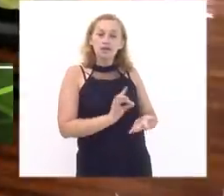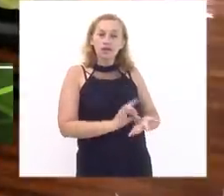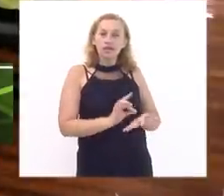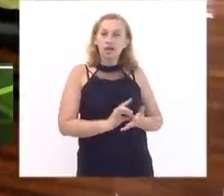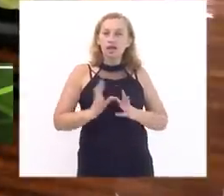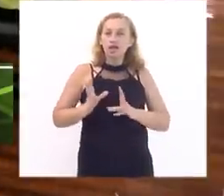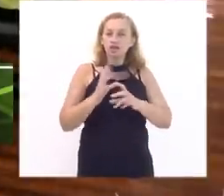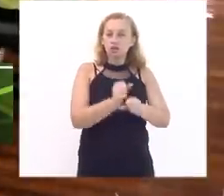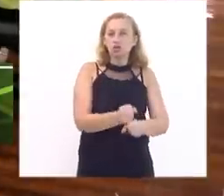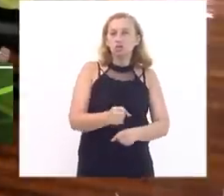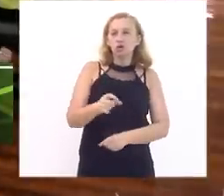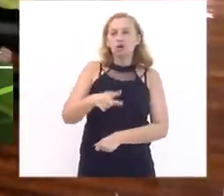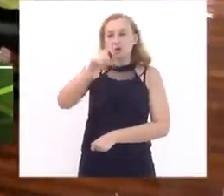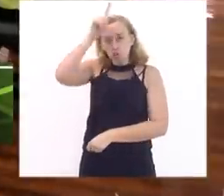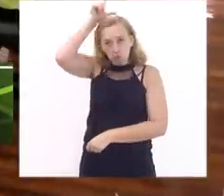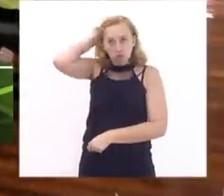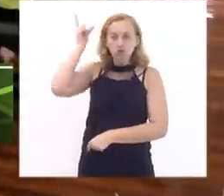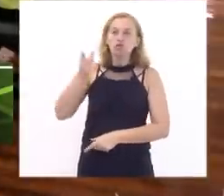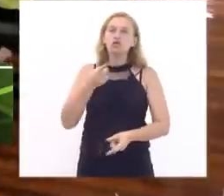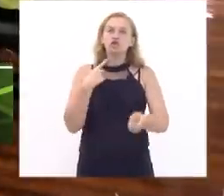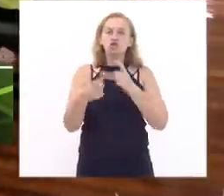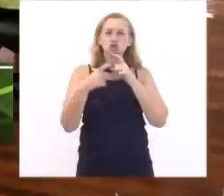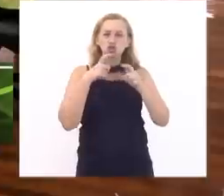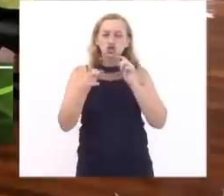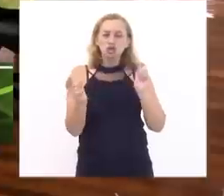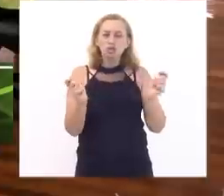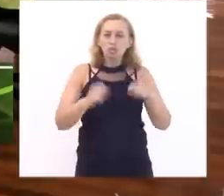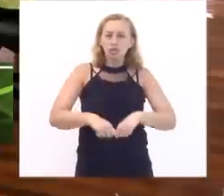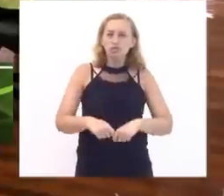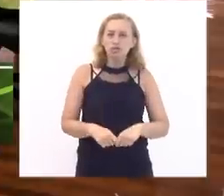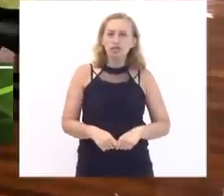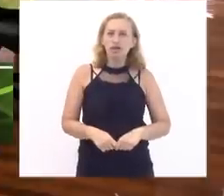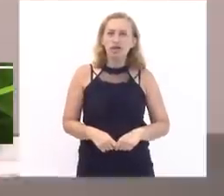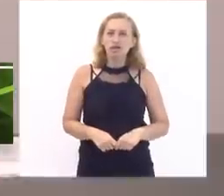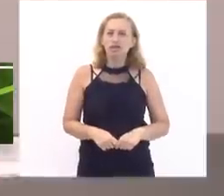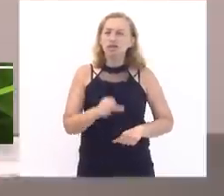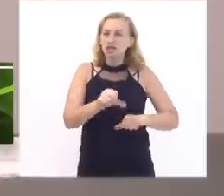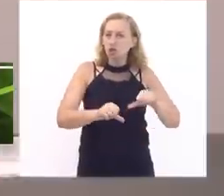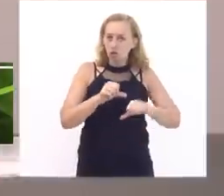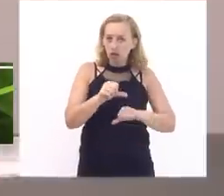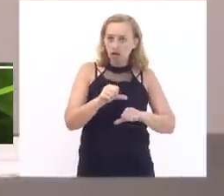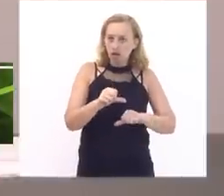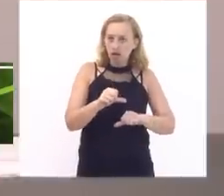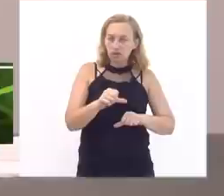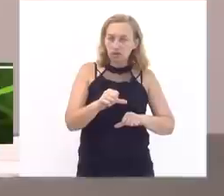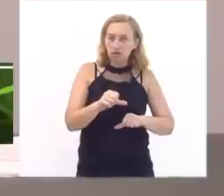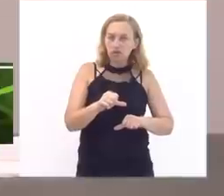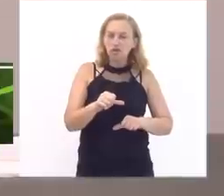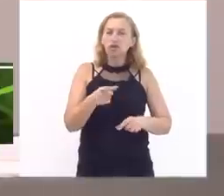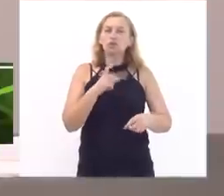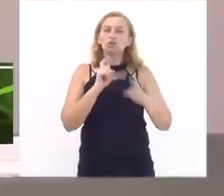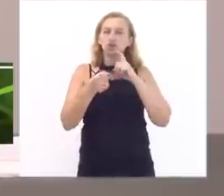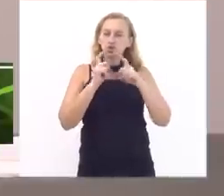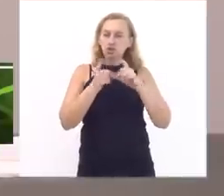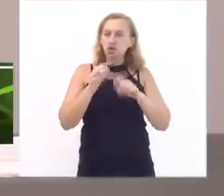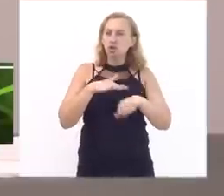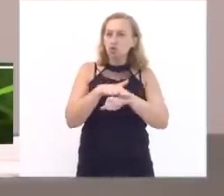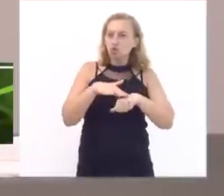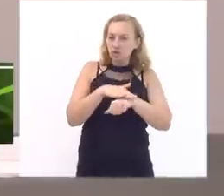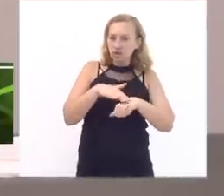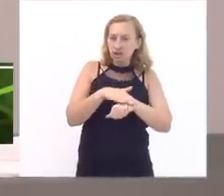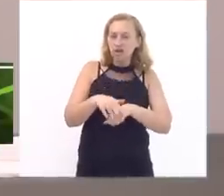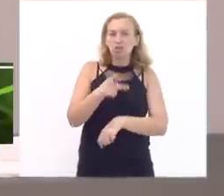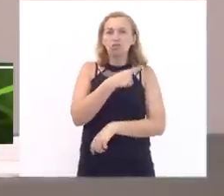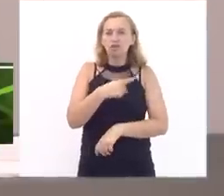Luiz, quando foi discutida a possibilidade da troca, há um debate, eu conversei isso muito com o presidente